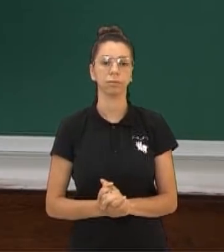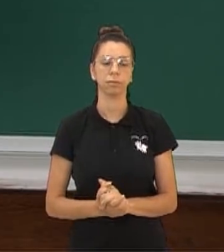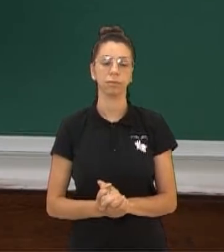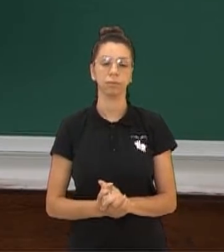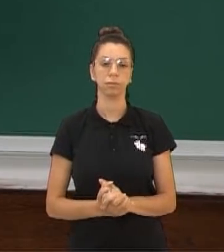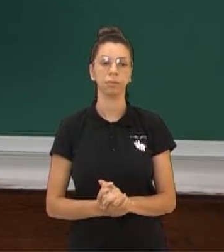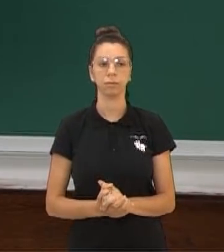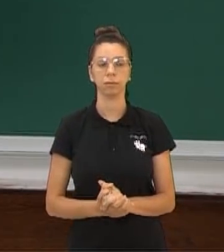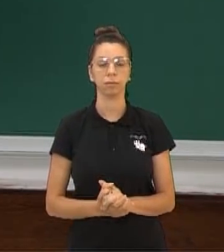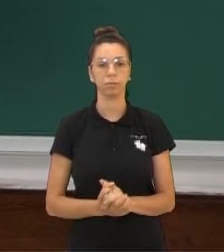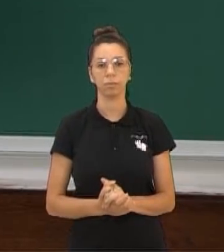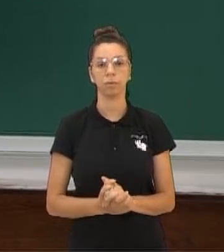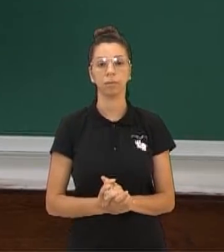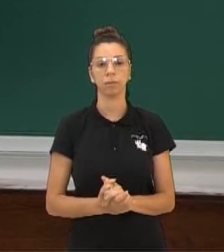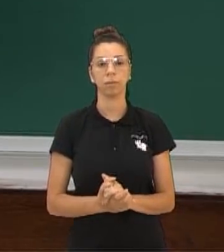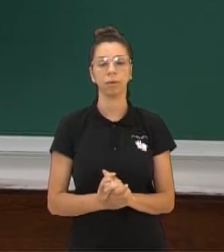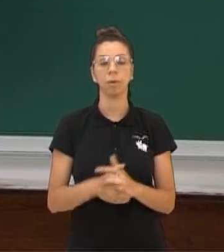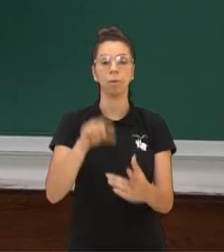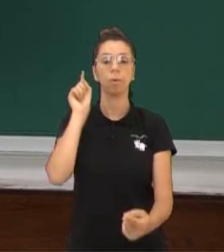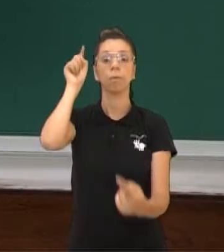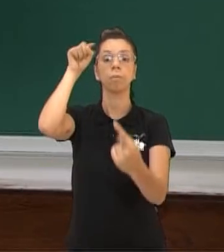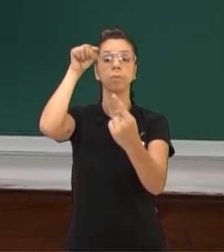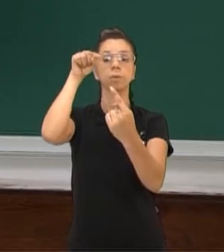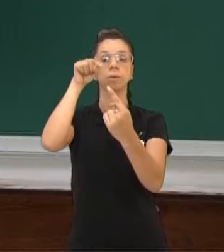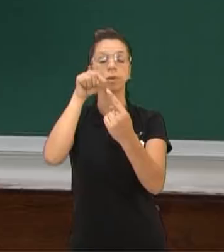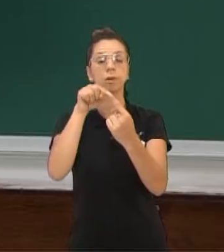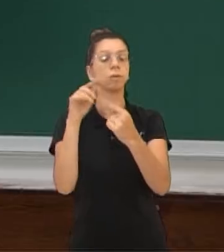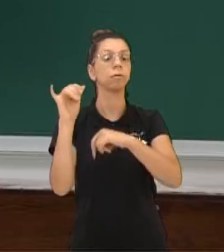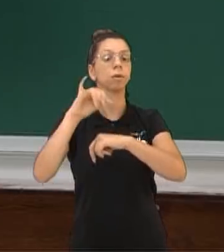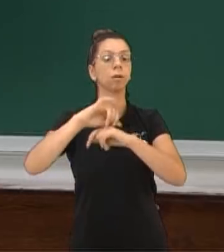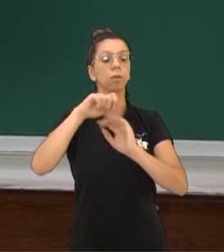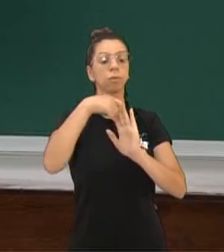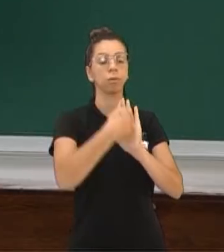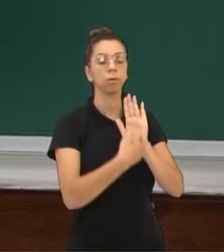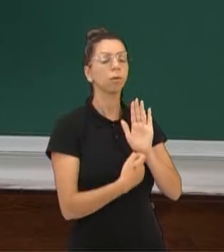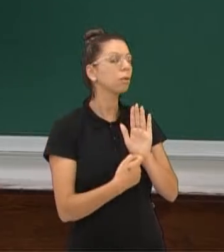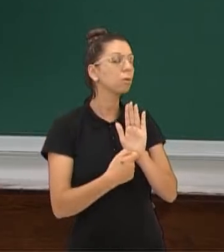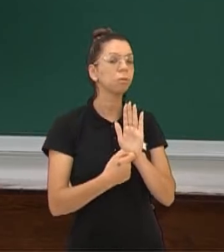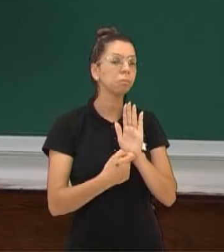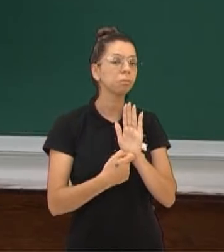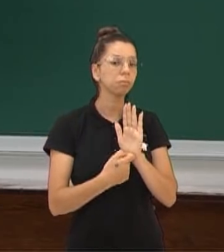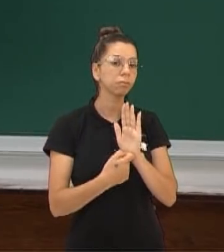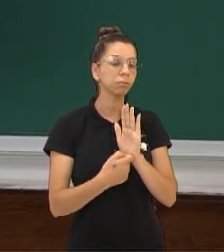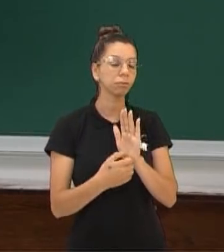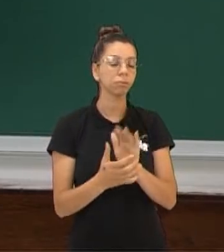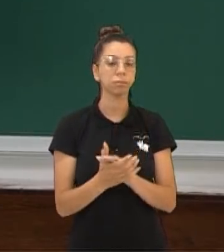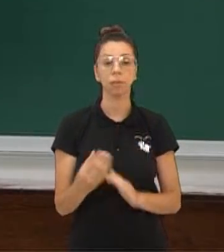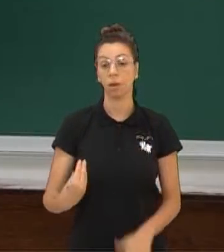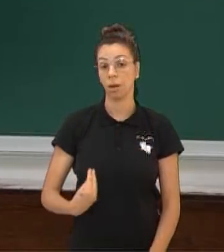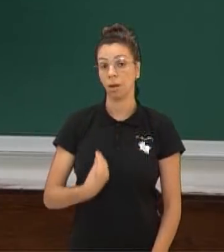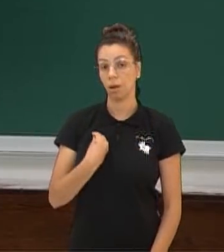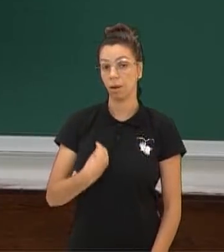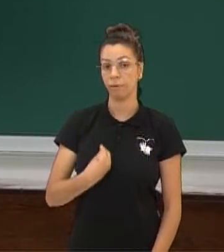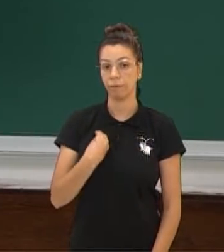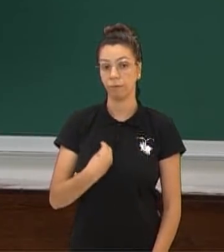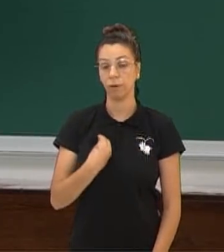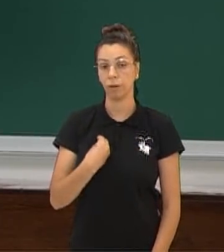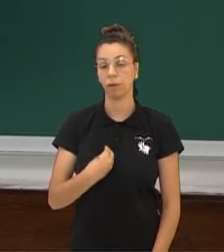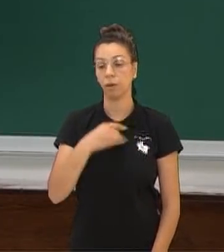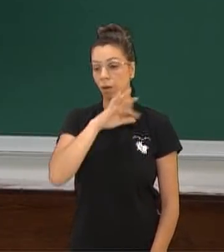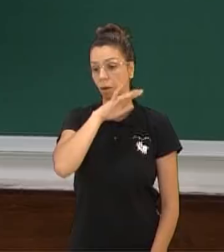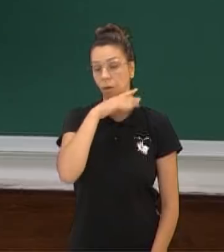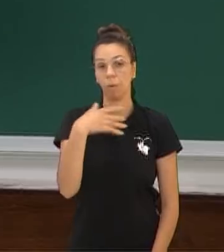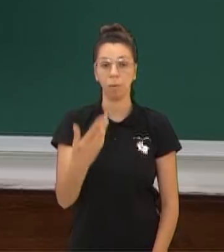ideia central do texto é, qual é a ideia dessa tirinha? Letter A. A vida é injusta e não há